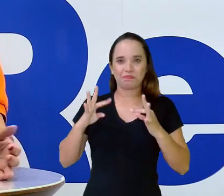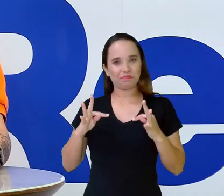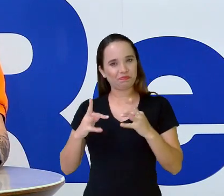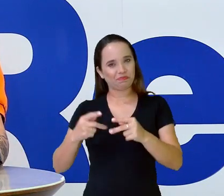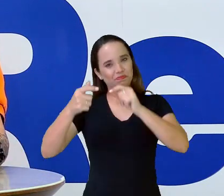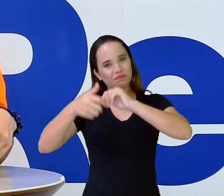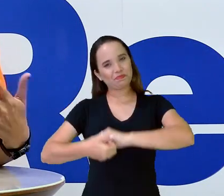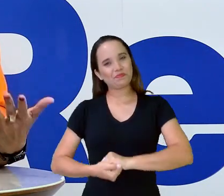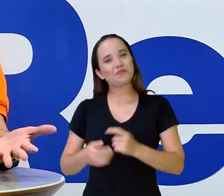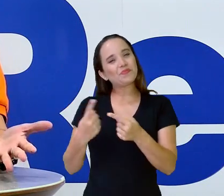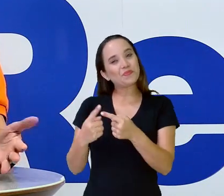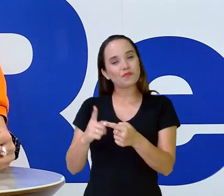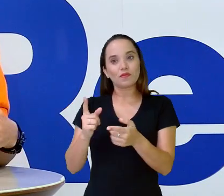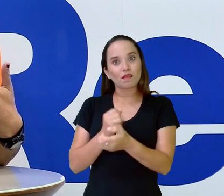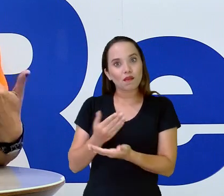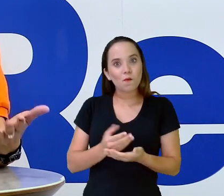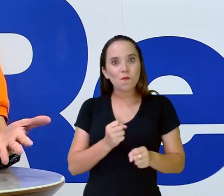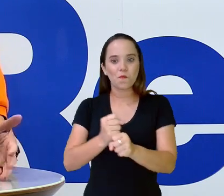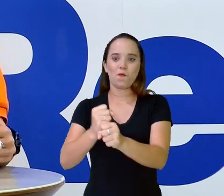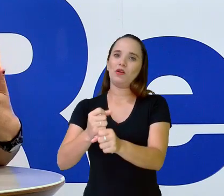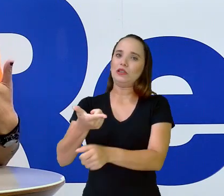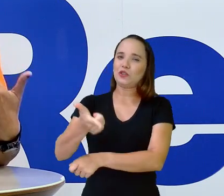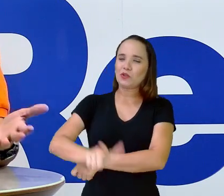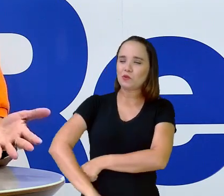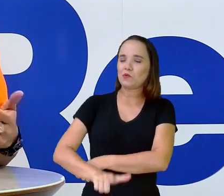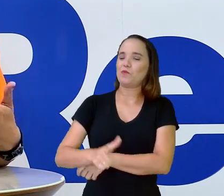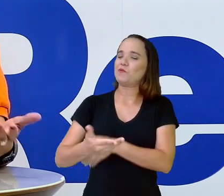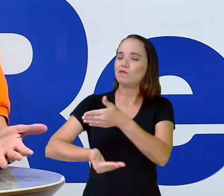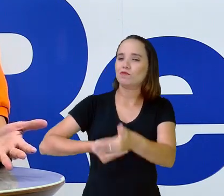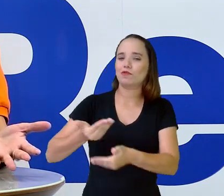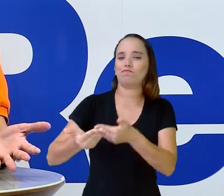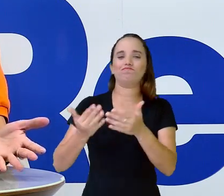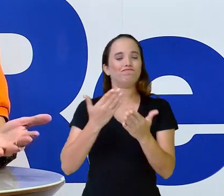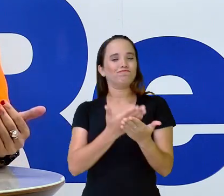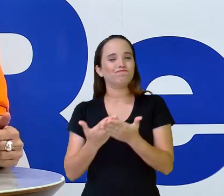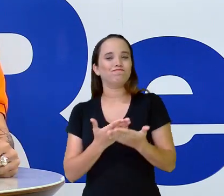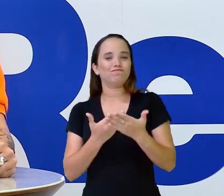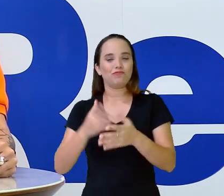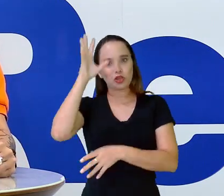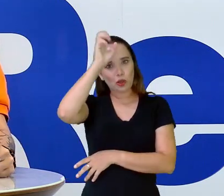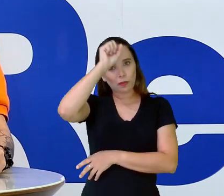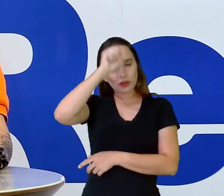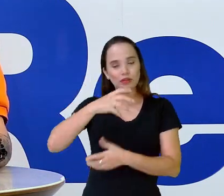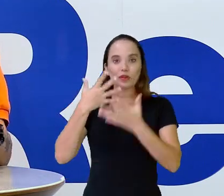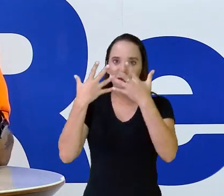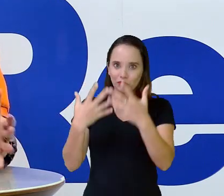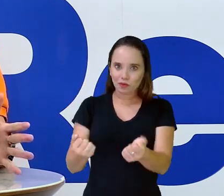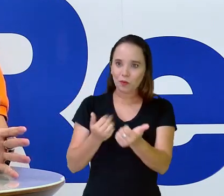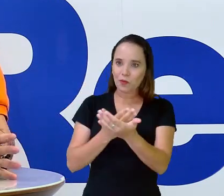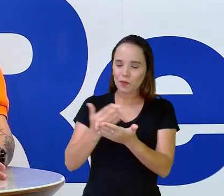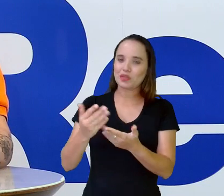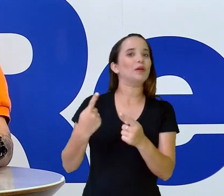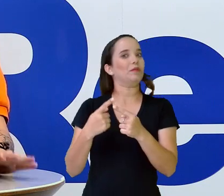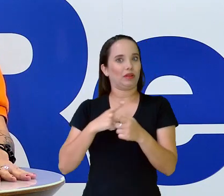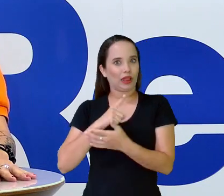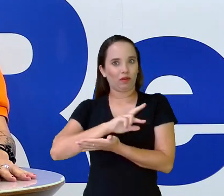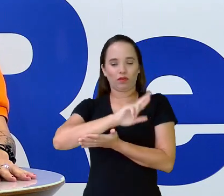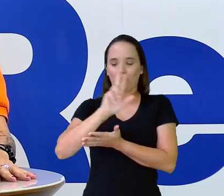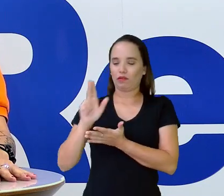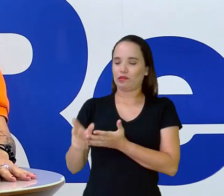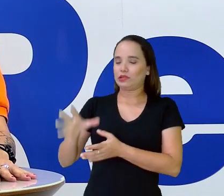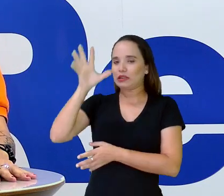né? Porque é mais um ano aí de trabalho, de conhecimento e aprendizado. Então vamos embora, que a gente tem coisa que só